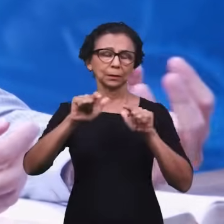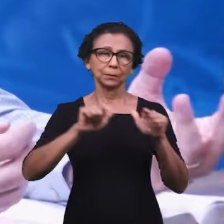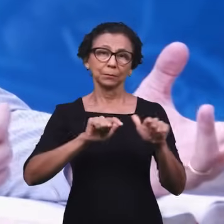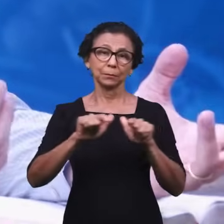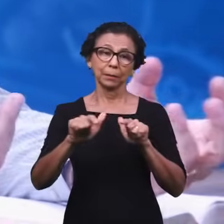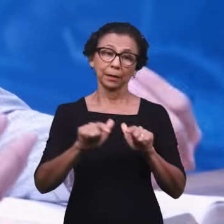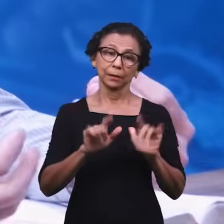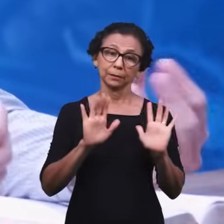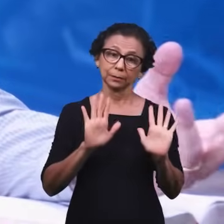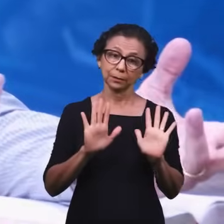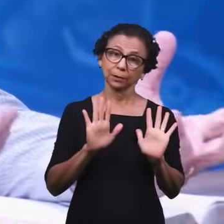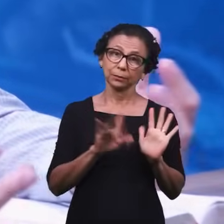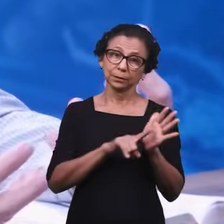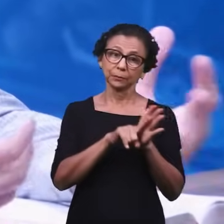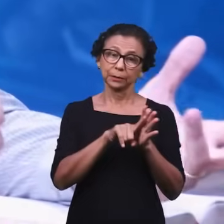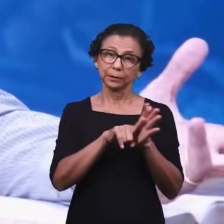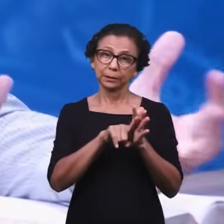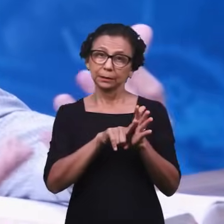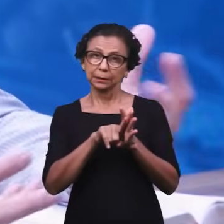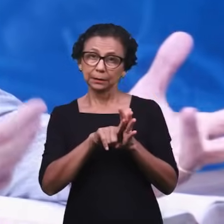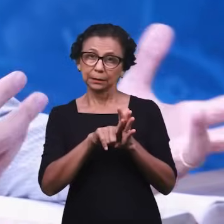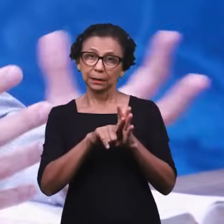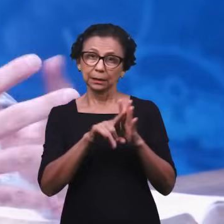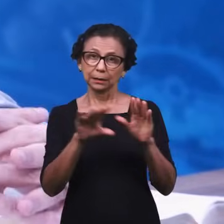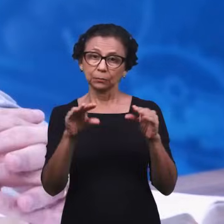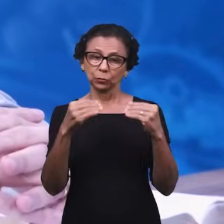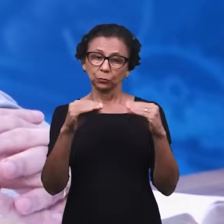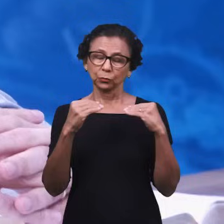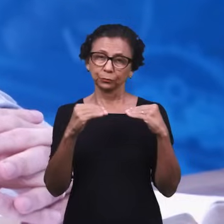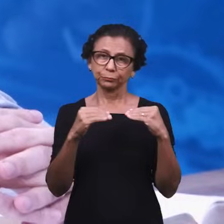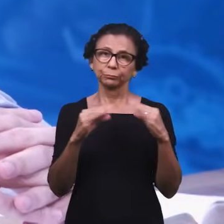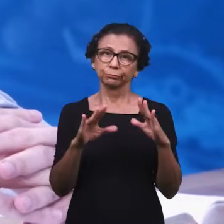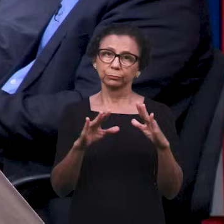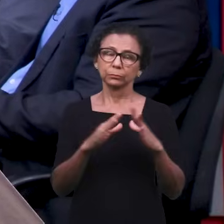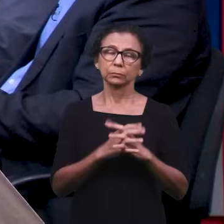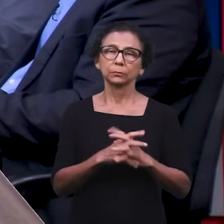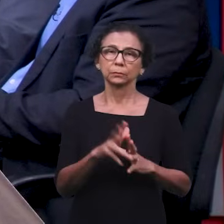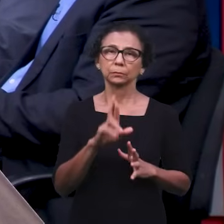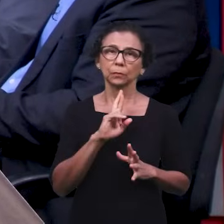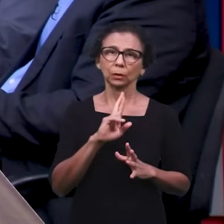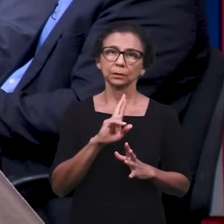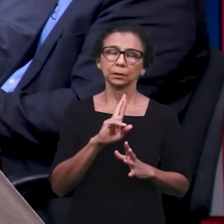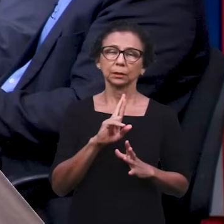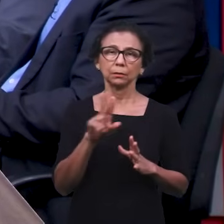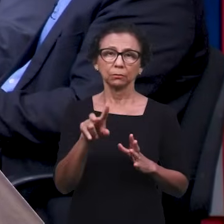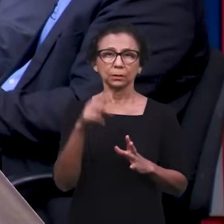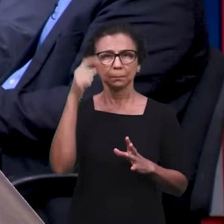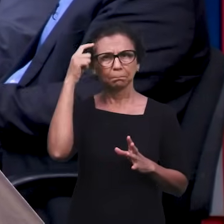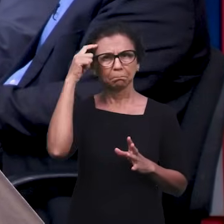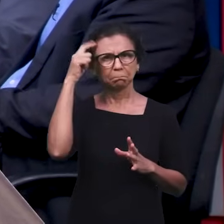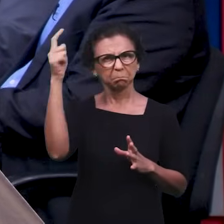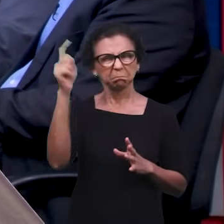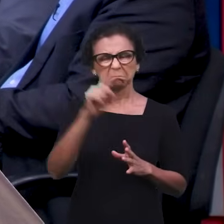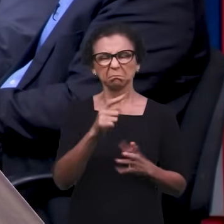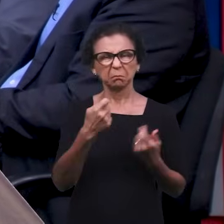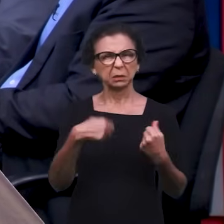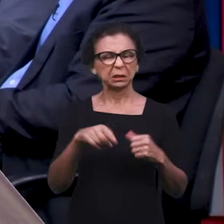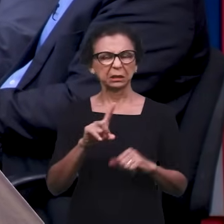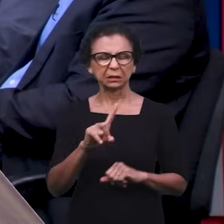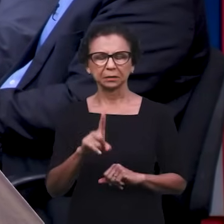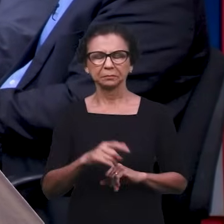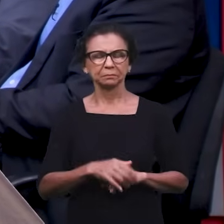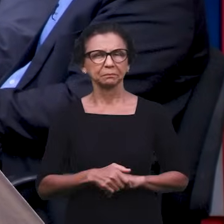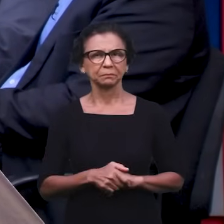ética também é uma coisa muito importante para ser analisada nesse sentido. Muito bem colocado. Nós temos esses limites éticos, né, que a